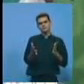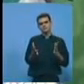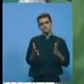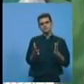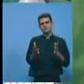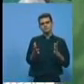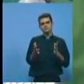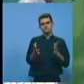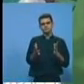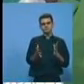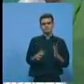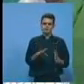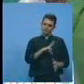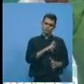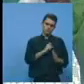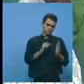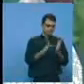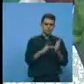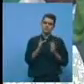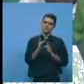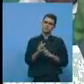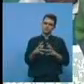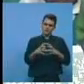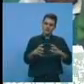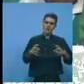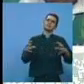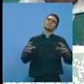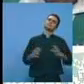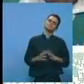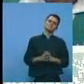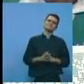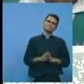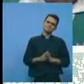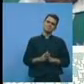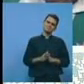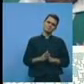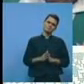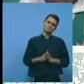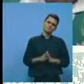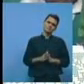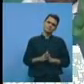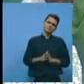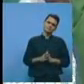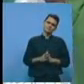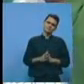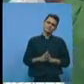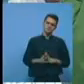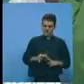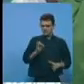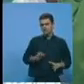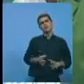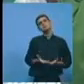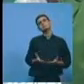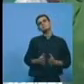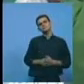suficiente para levar-me a arrematar esse quadro? Ou eu estou